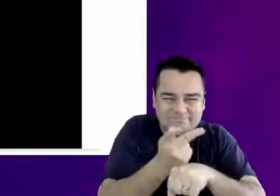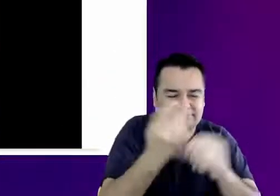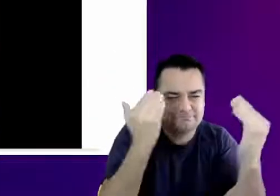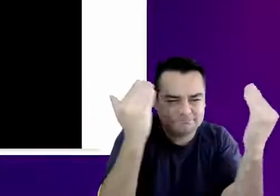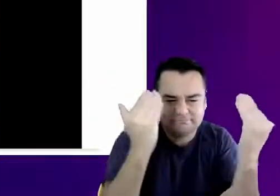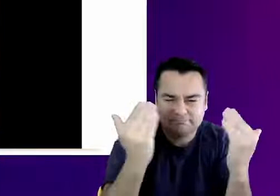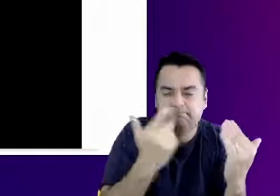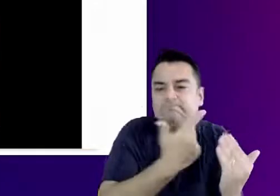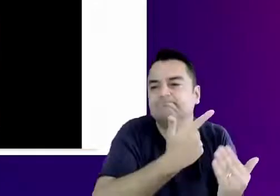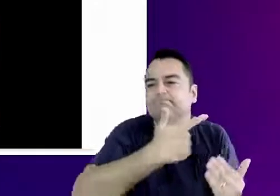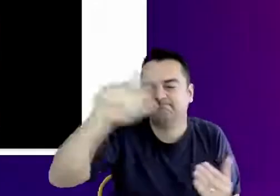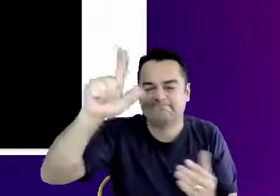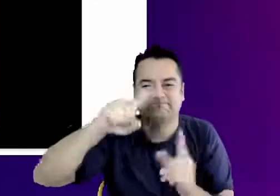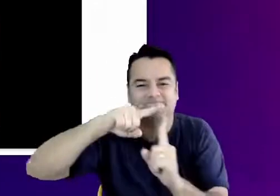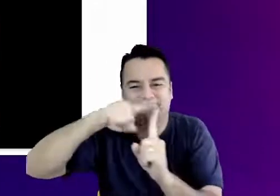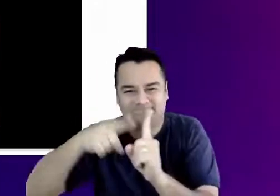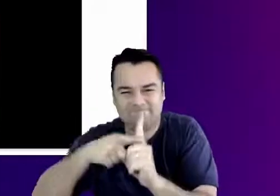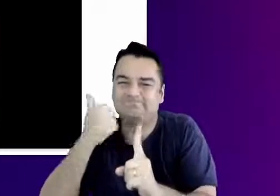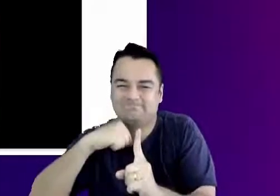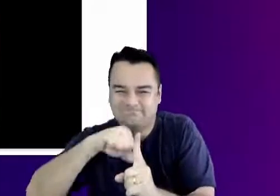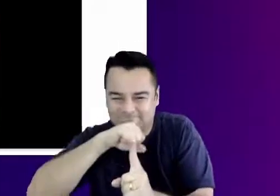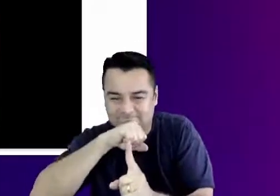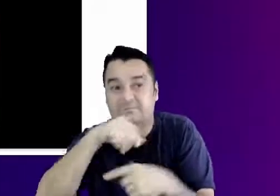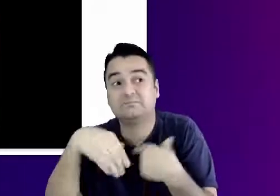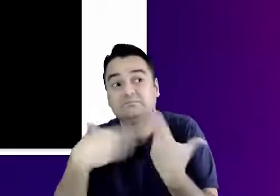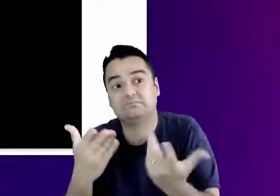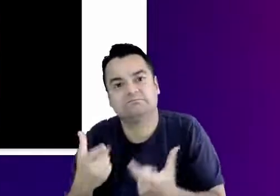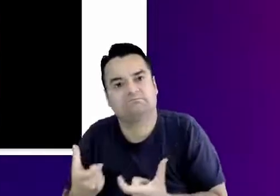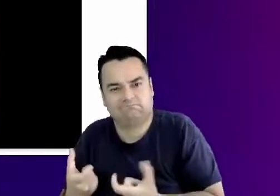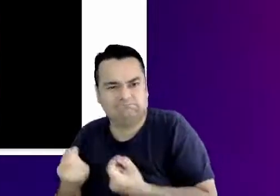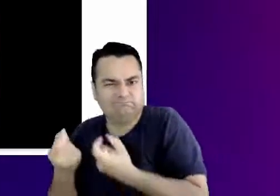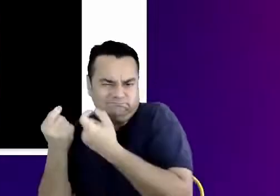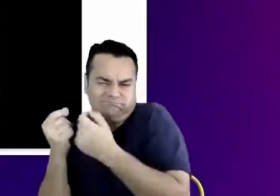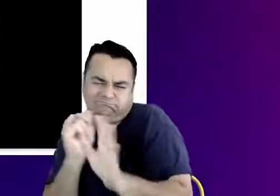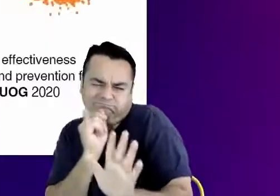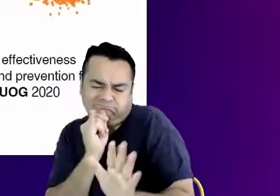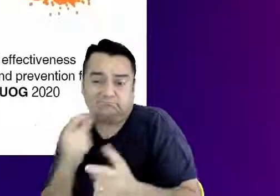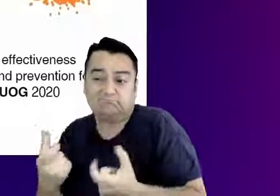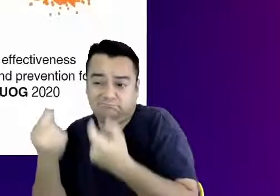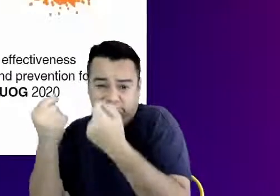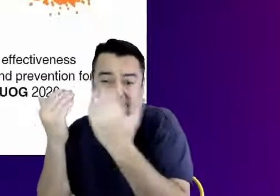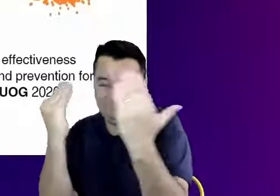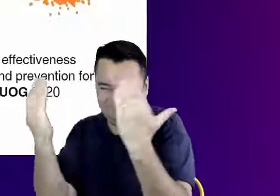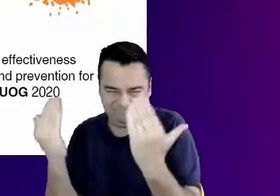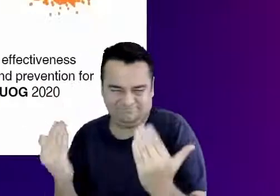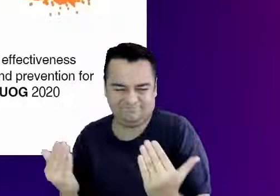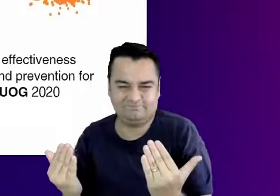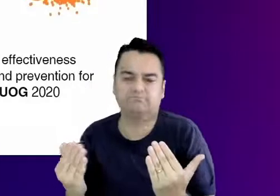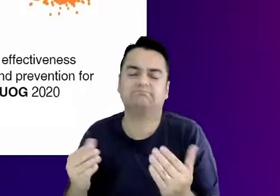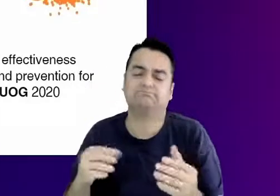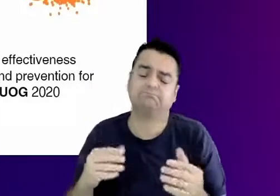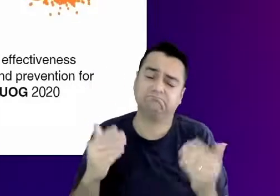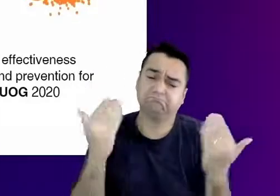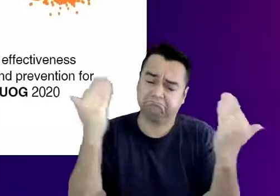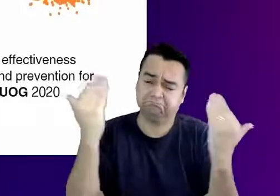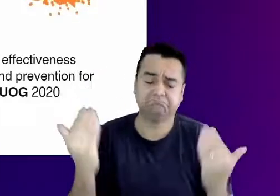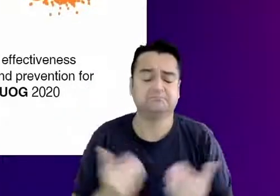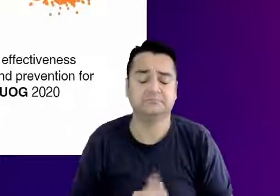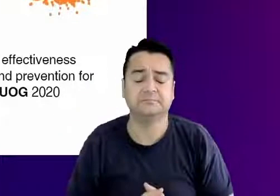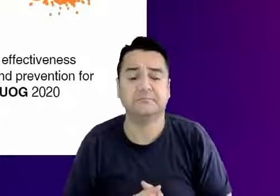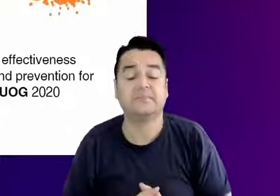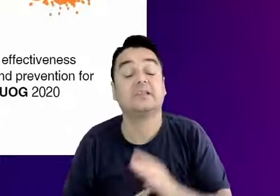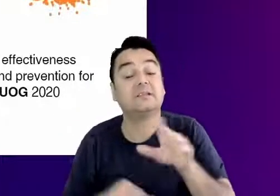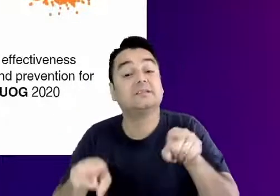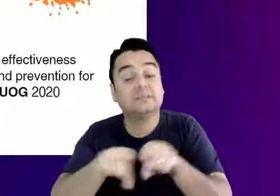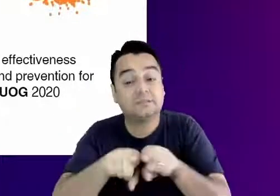e oncologia, por exemplo, o número necessário para se rastrear é bastante compatível. Também foi muito